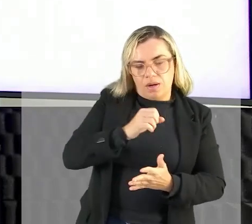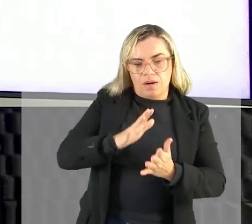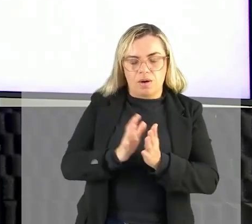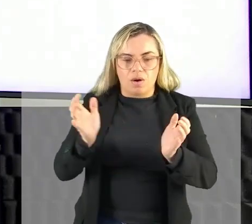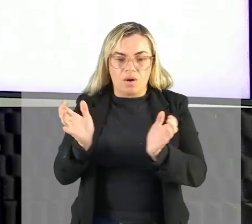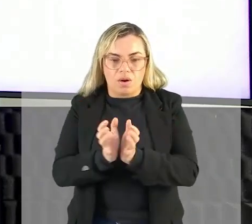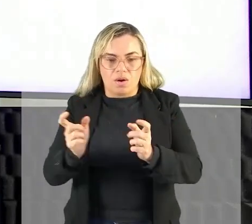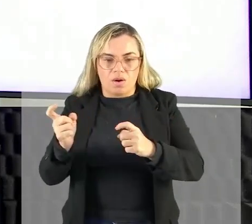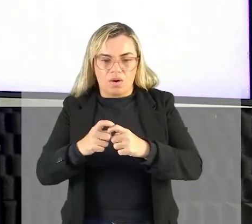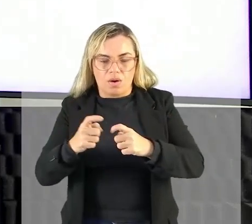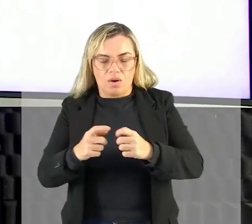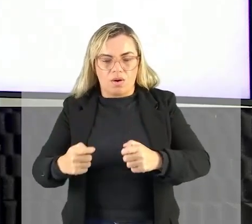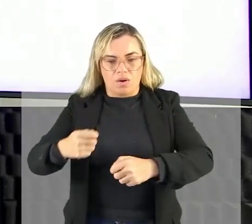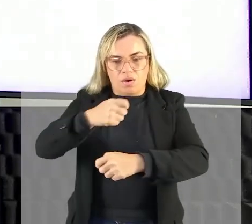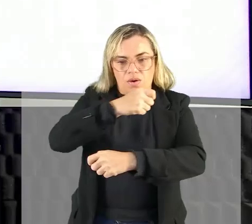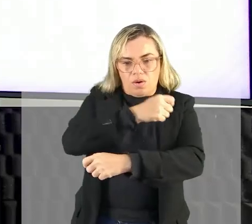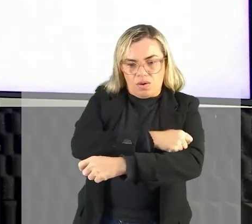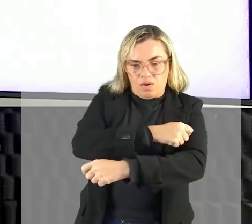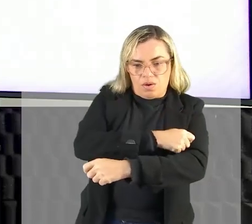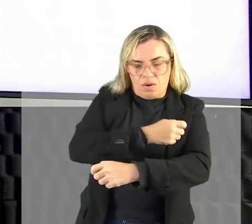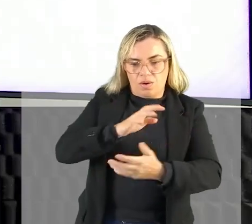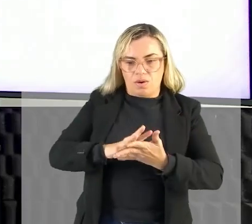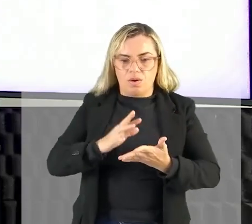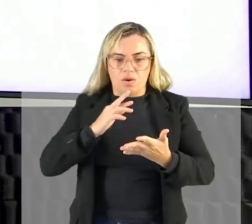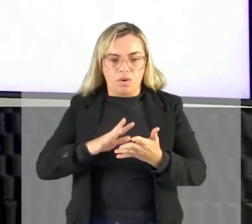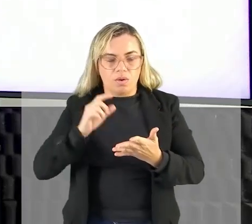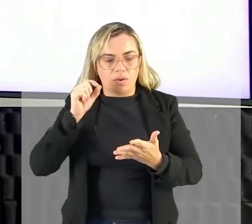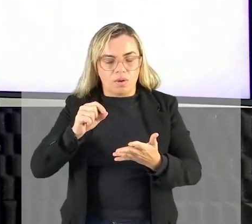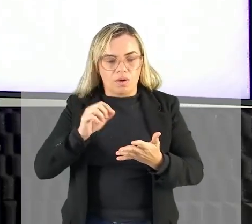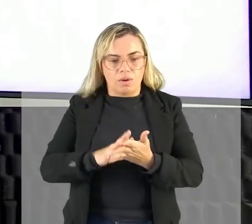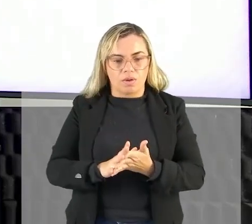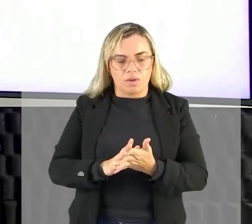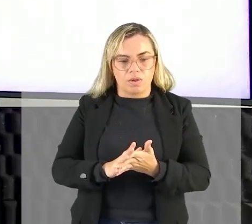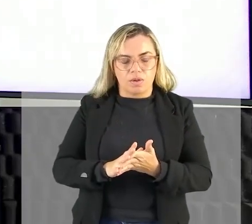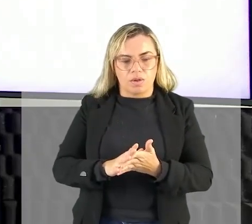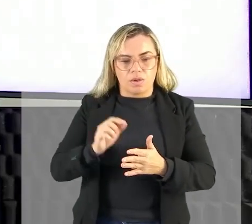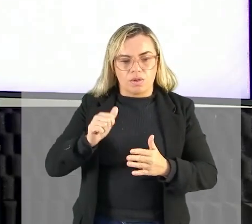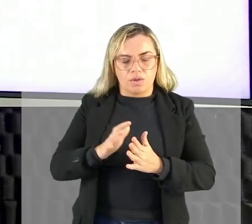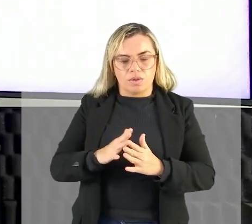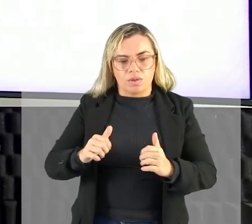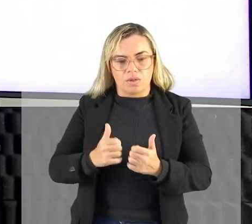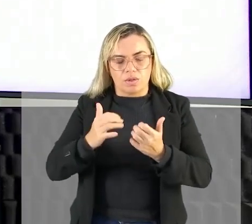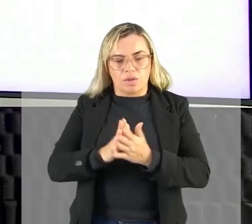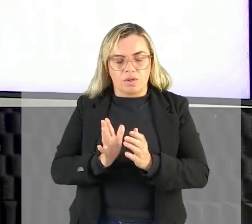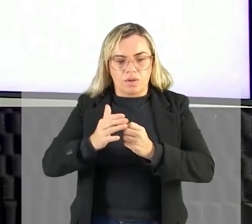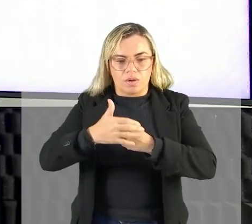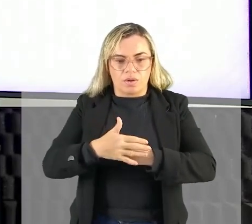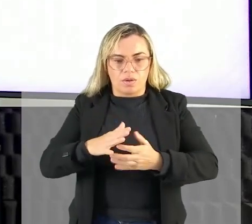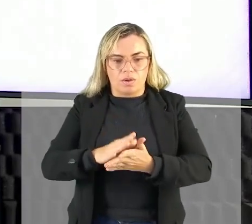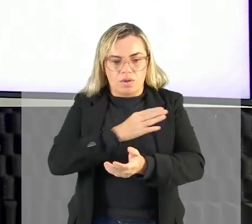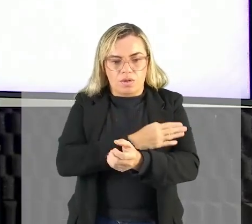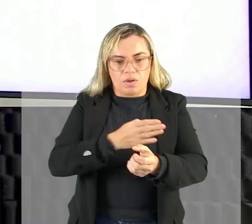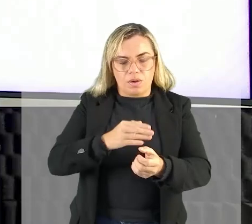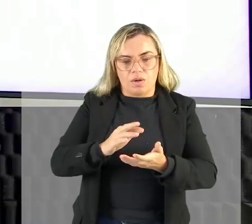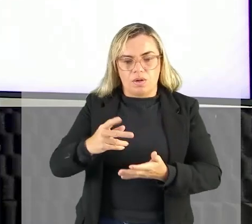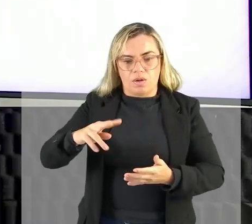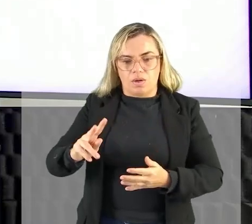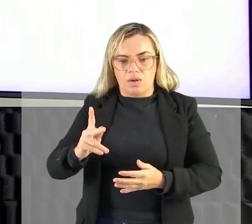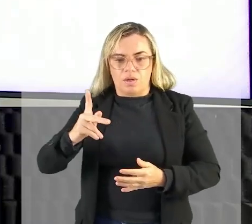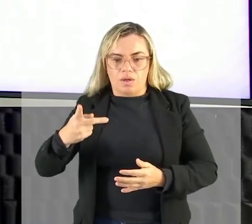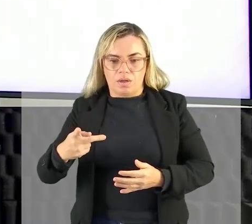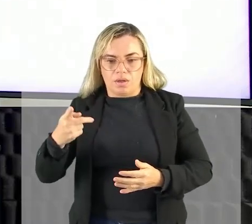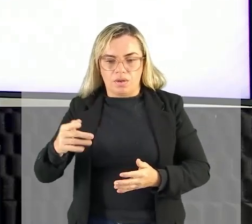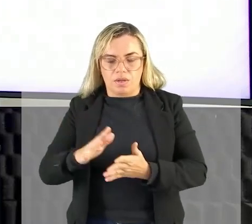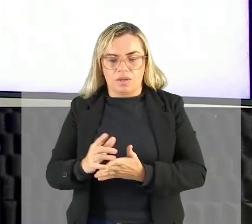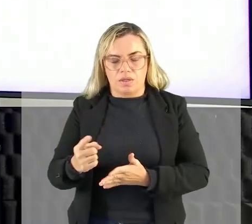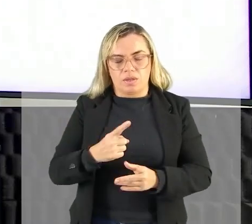solução contendo anticorpos anti-RH, uma vez que ela tinha o tipo sanguíneo O